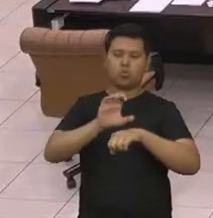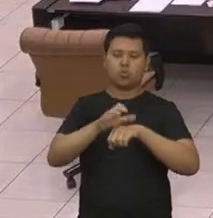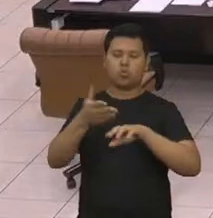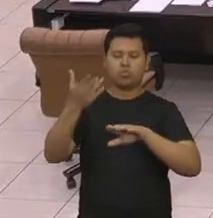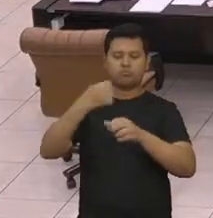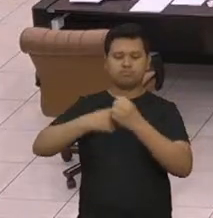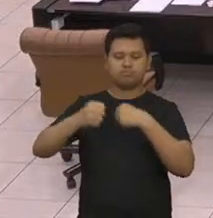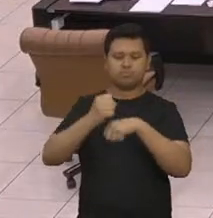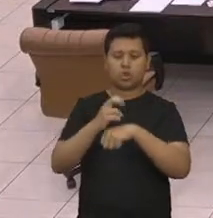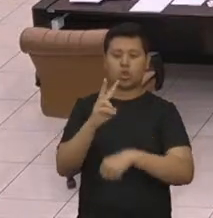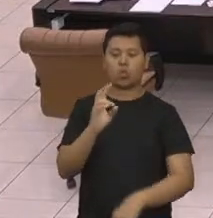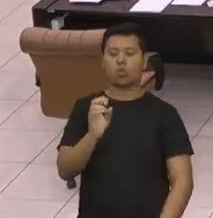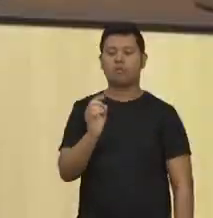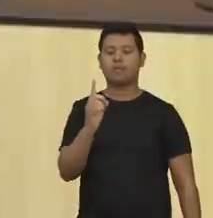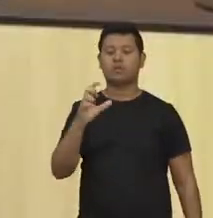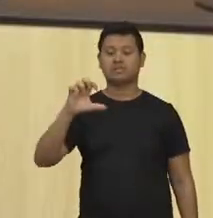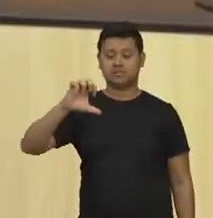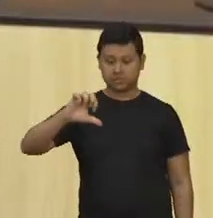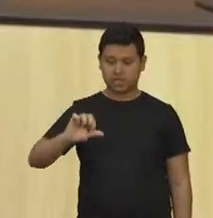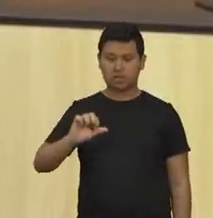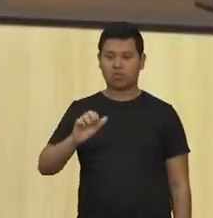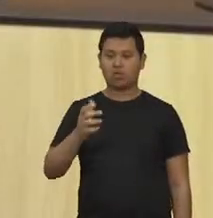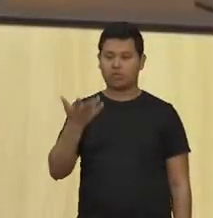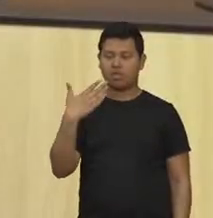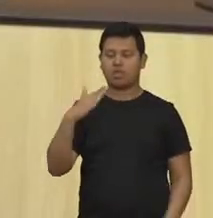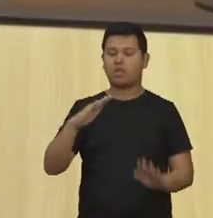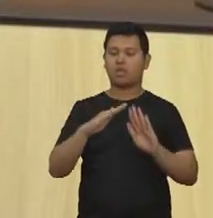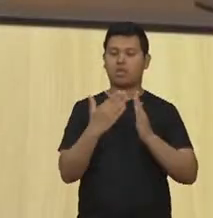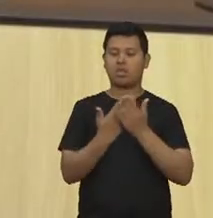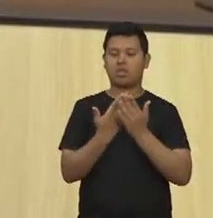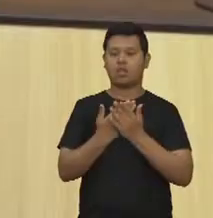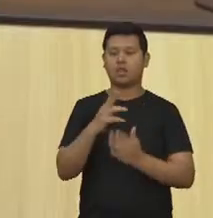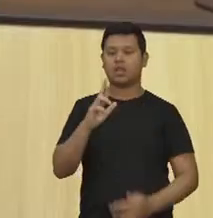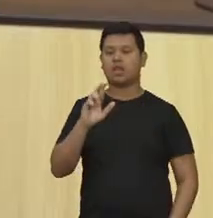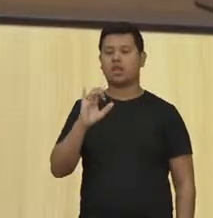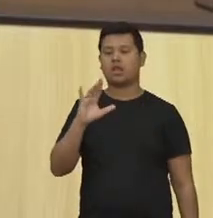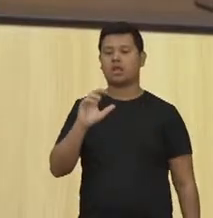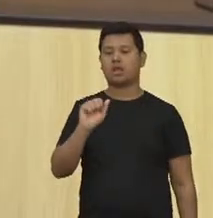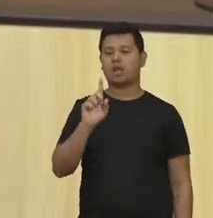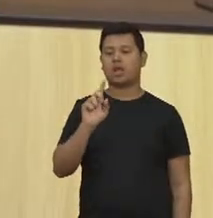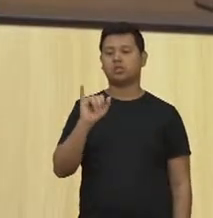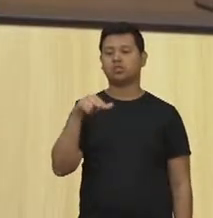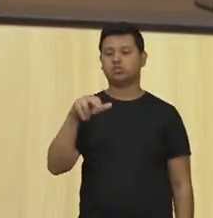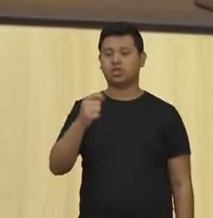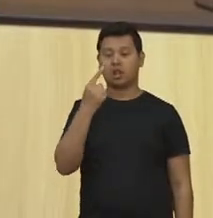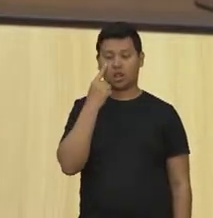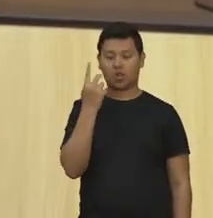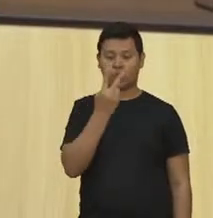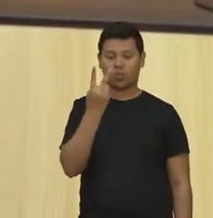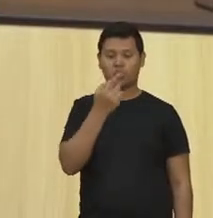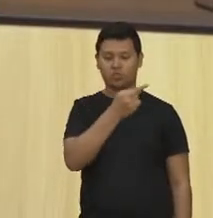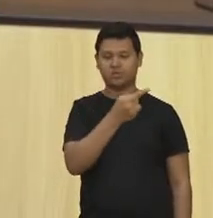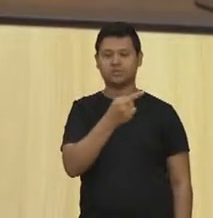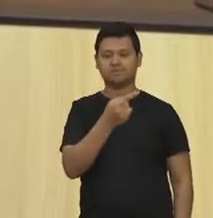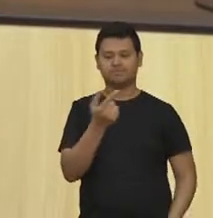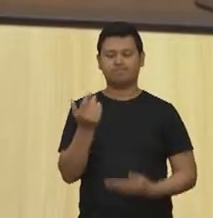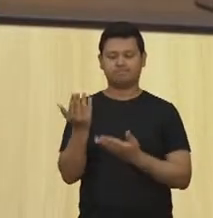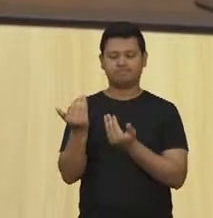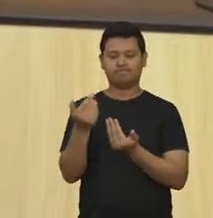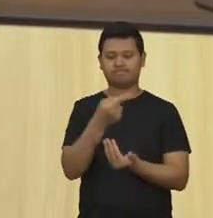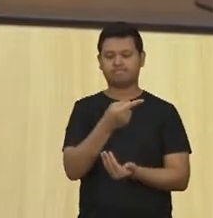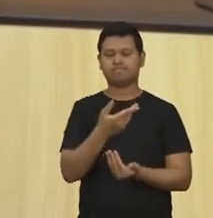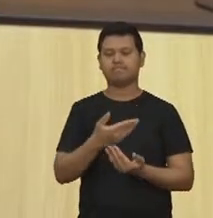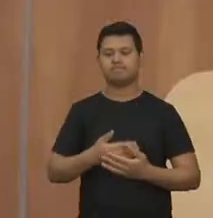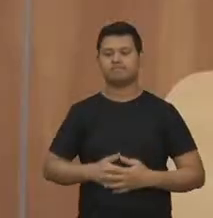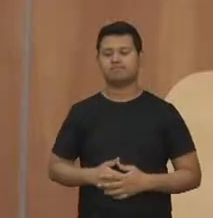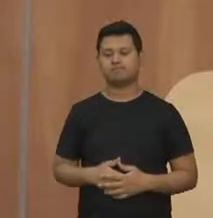2019, isso até o Sidney lembra, da Escola Ricardina. Aí os dois aí na imagem, aí, a Natasha e o Hamilton. Né? E